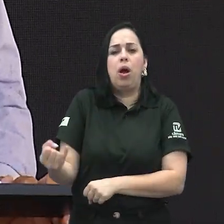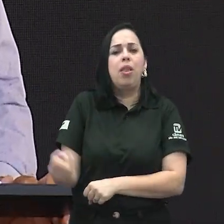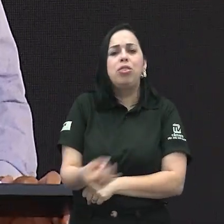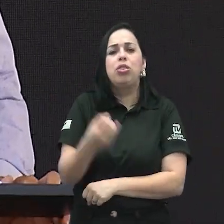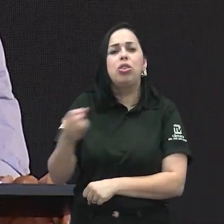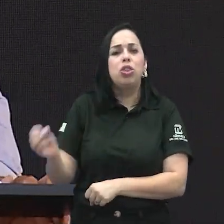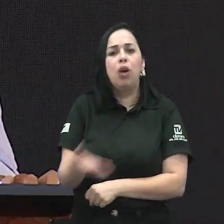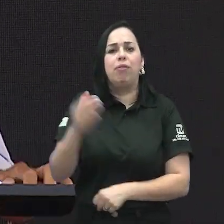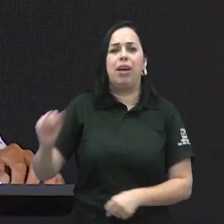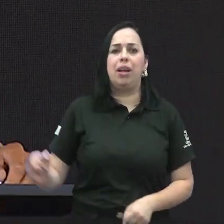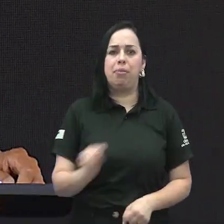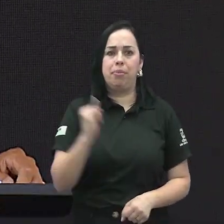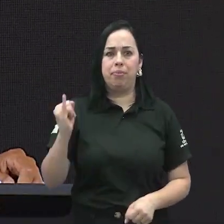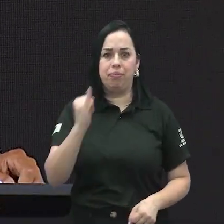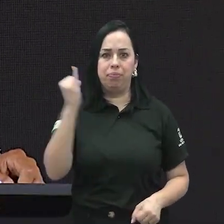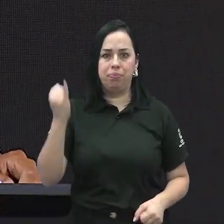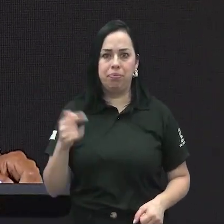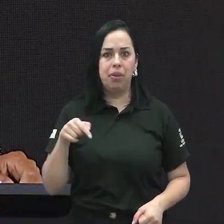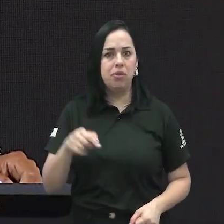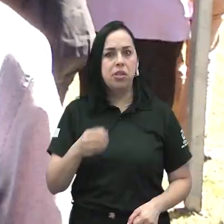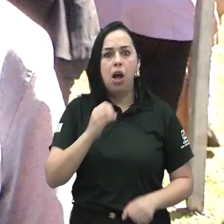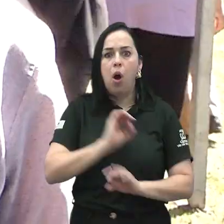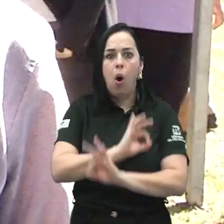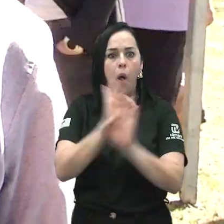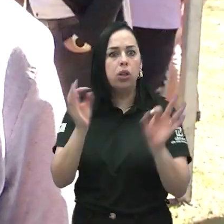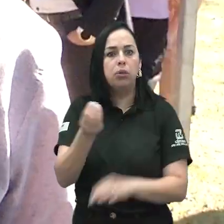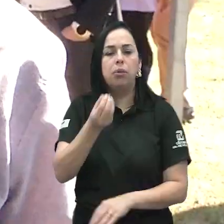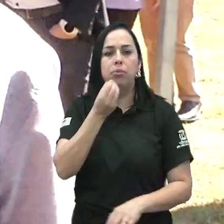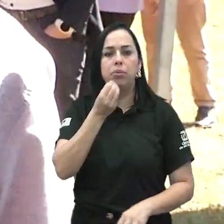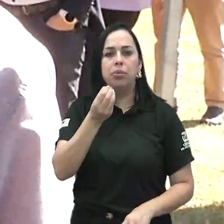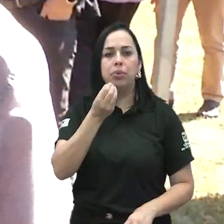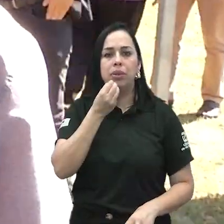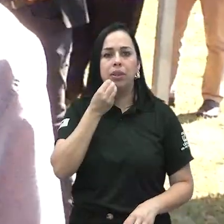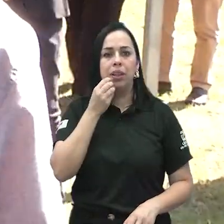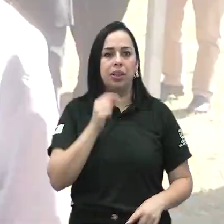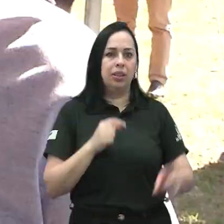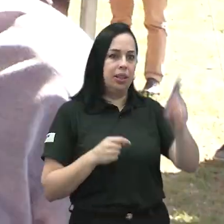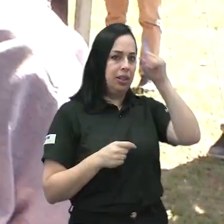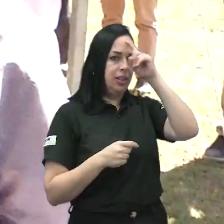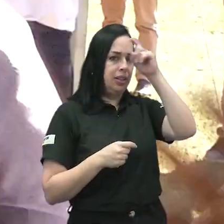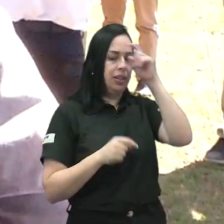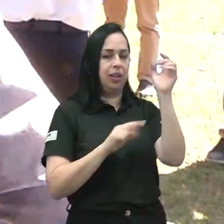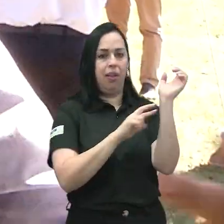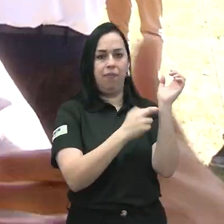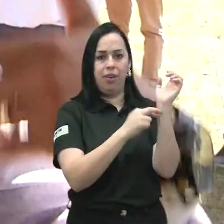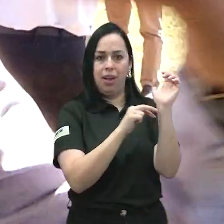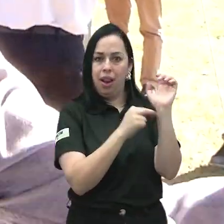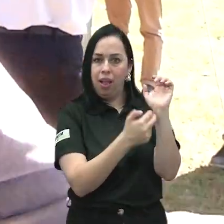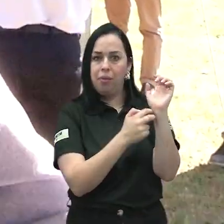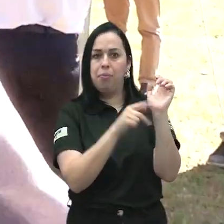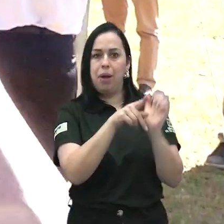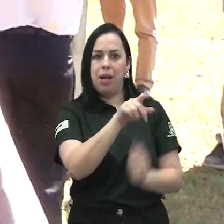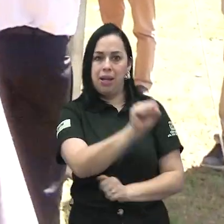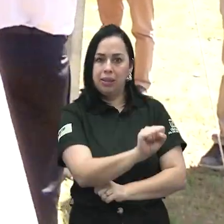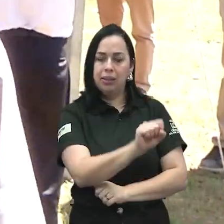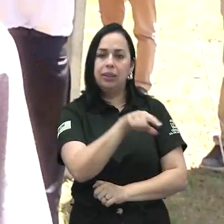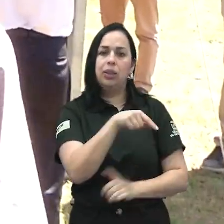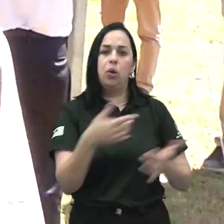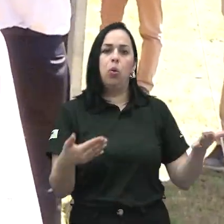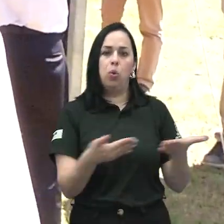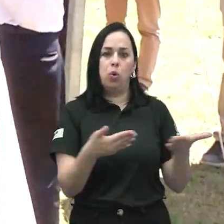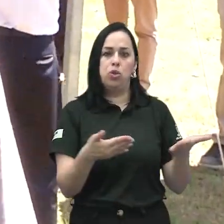importância da nova maternidade para o município. Isso é um ganho muito grande para São José dos Campos. Hoje o pronto-socorro, né, o Hospital